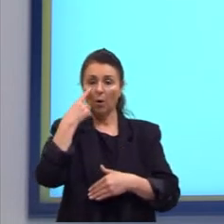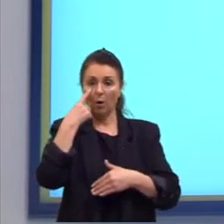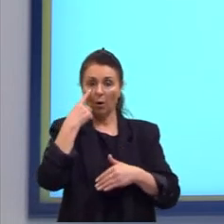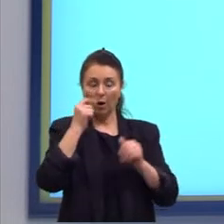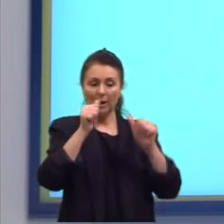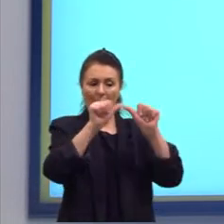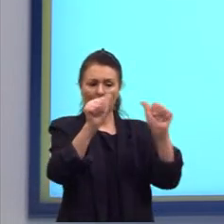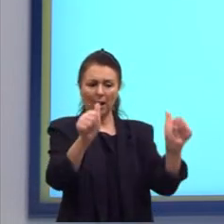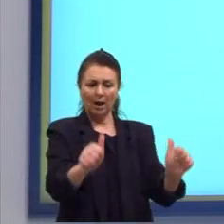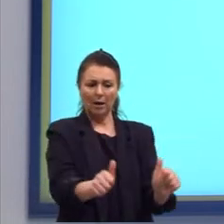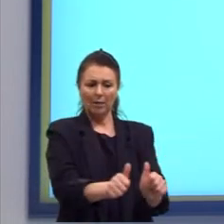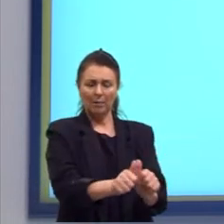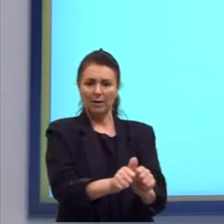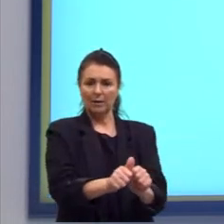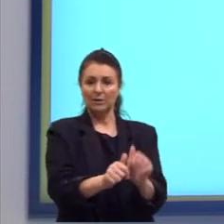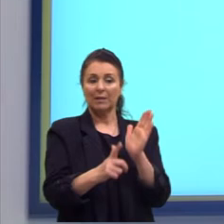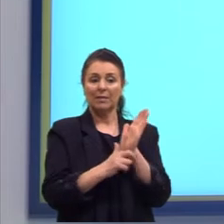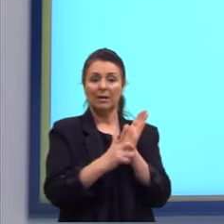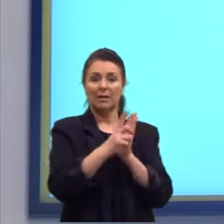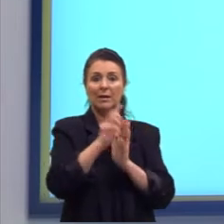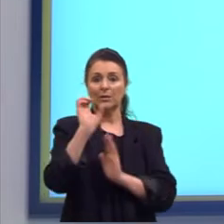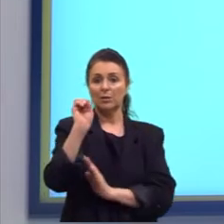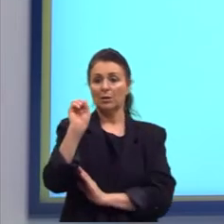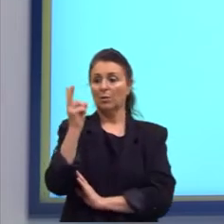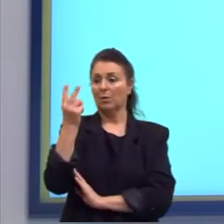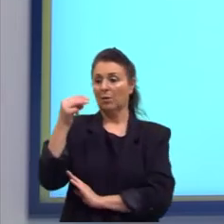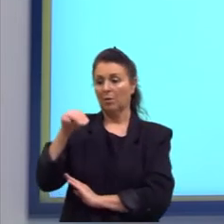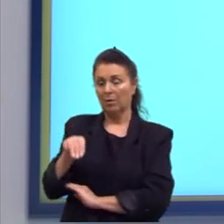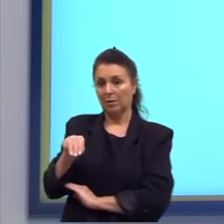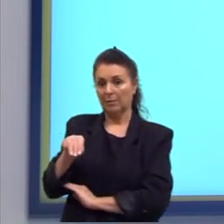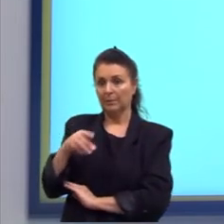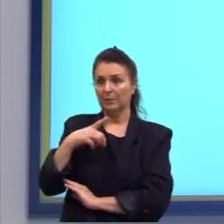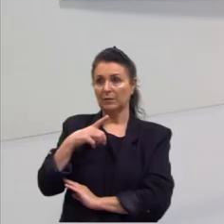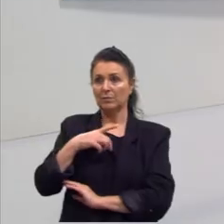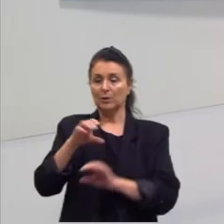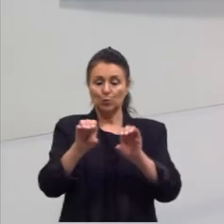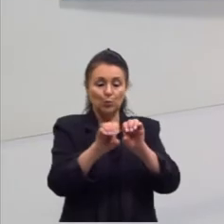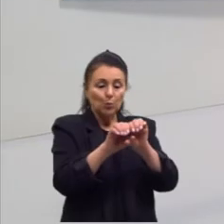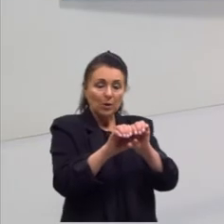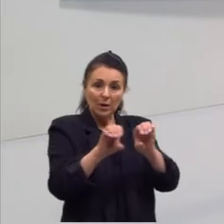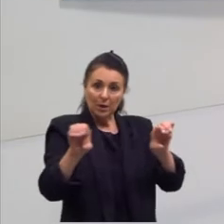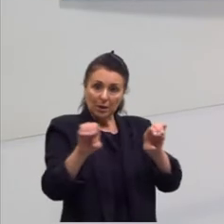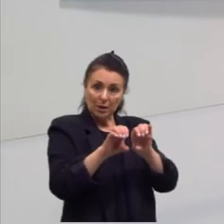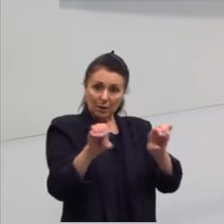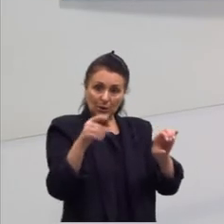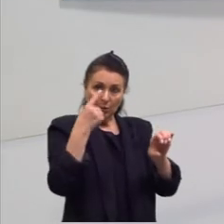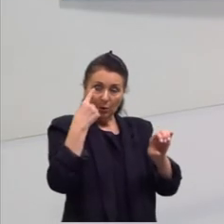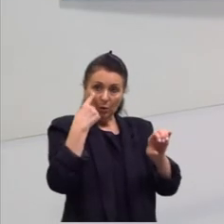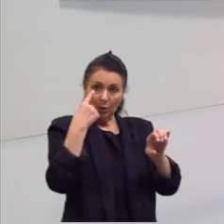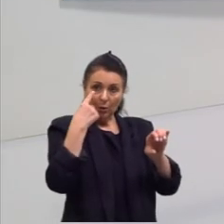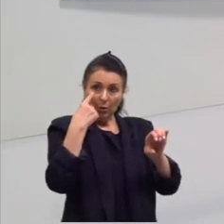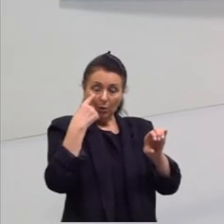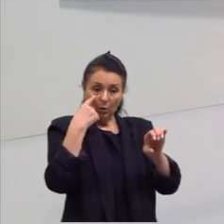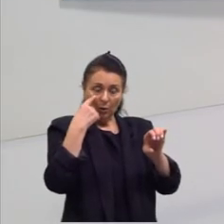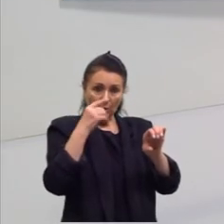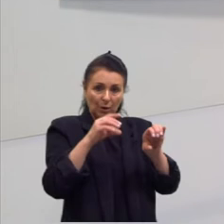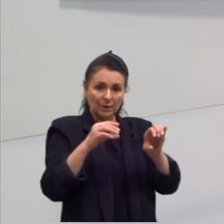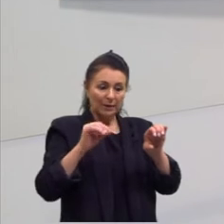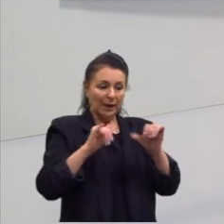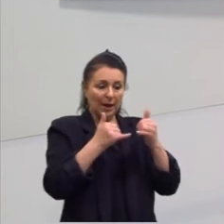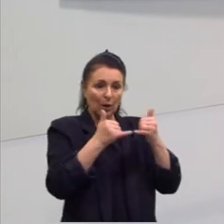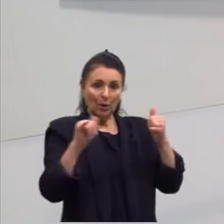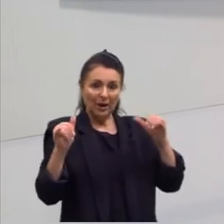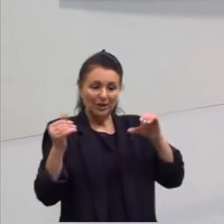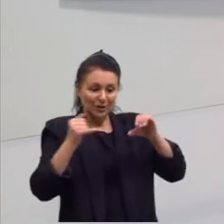exemplifi Car né aleidion então aqui é como se tivesse um cano né aqui vejo a gente tem um a